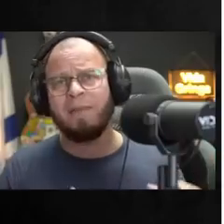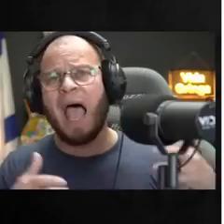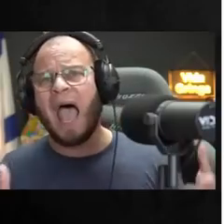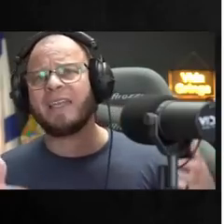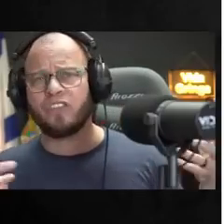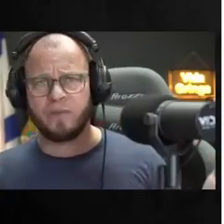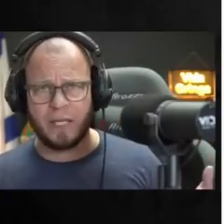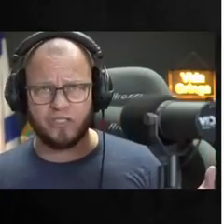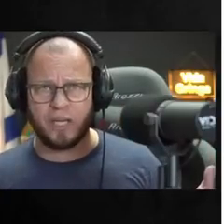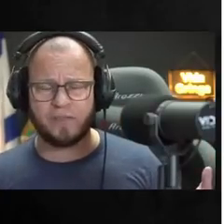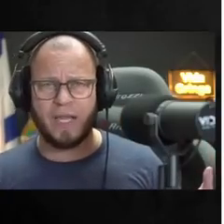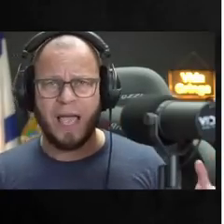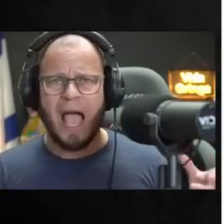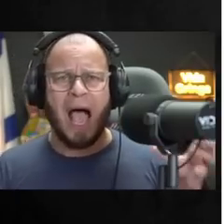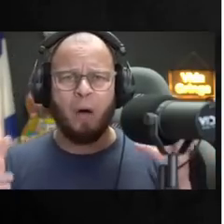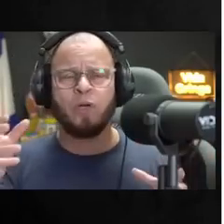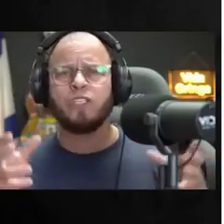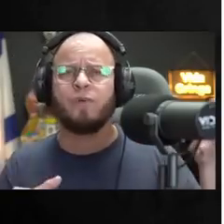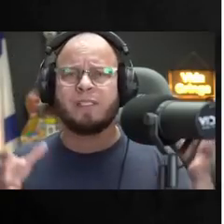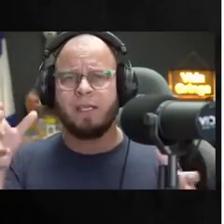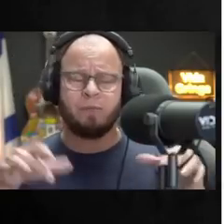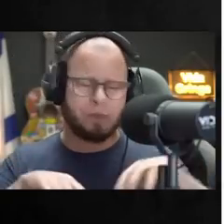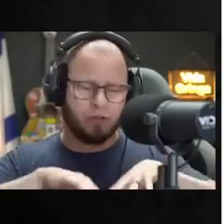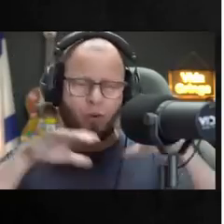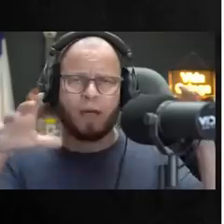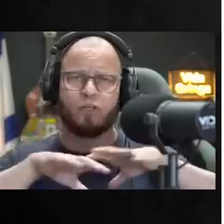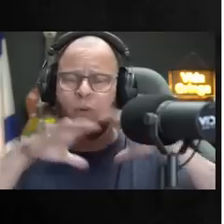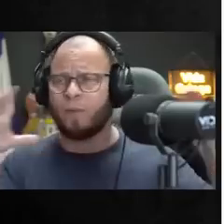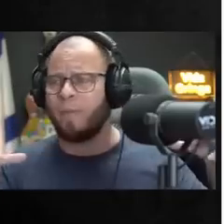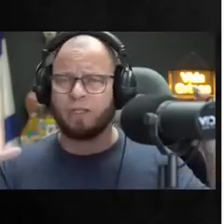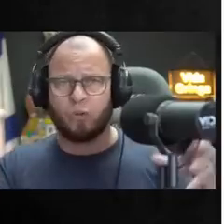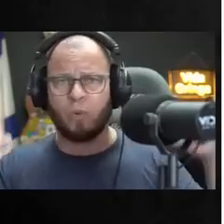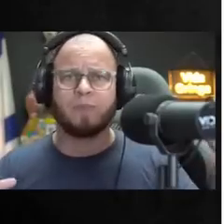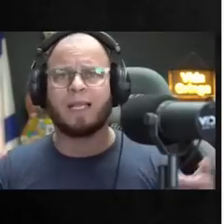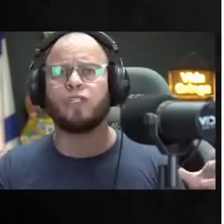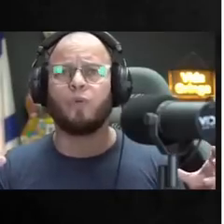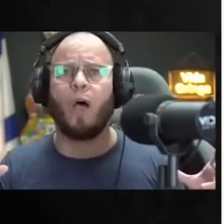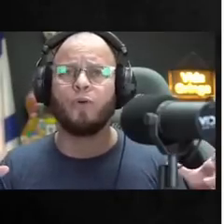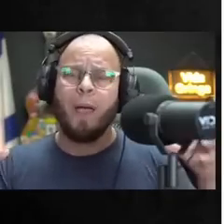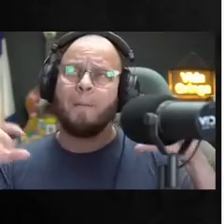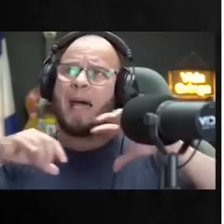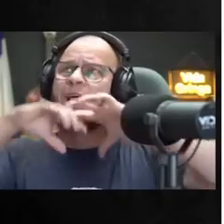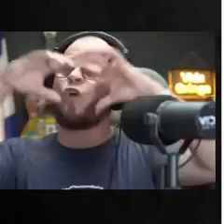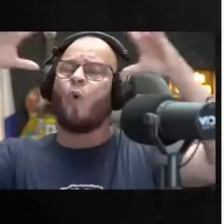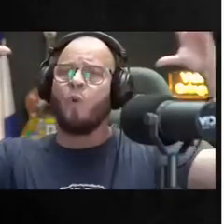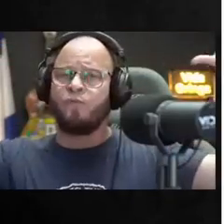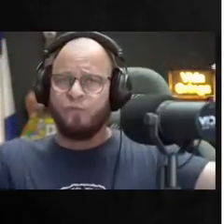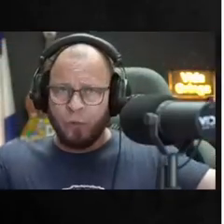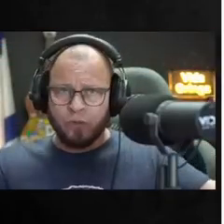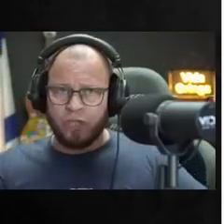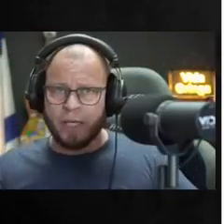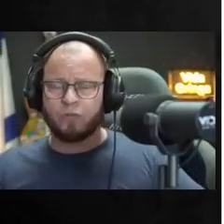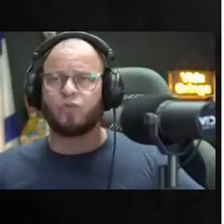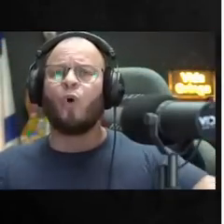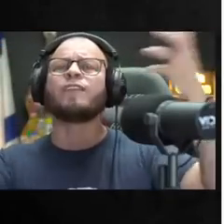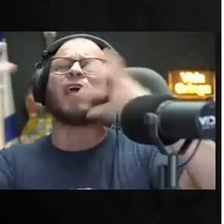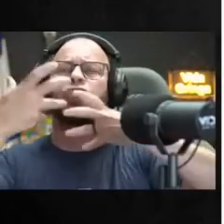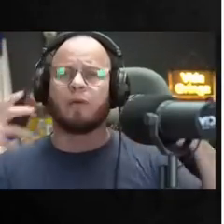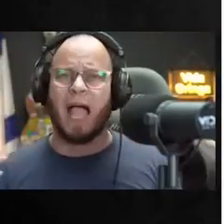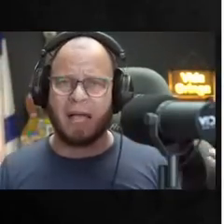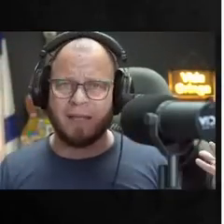na área de inteligência aonde você se torna totalmente contraditório para confundir